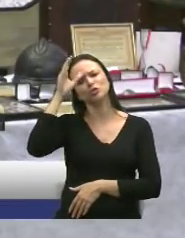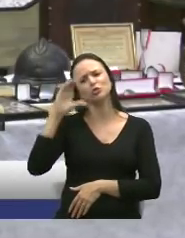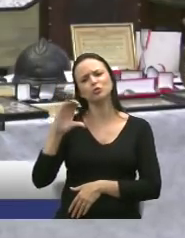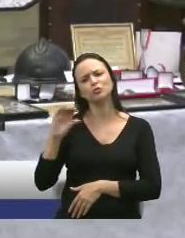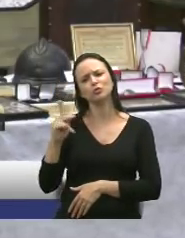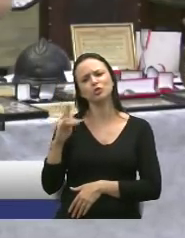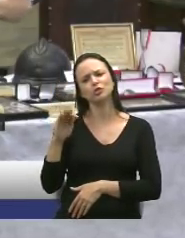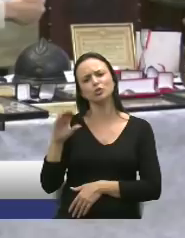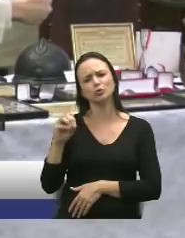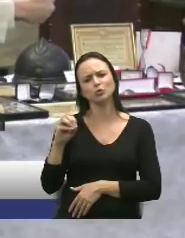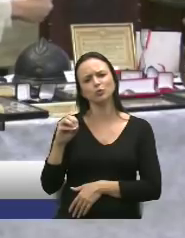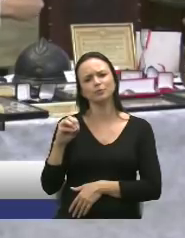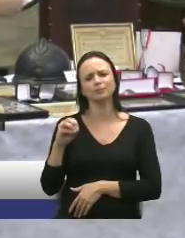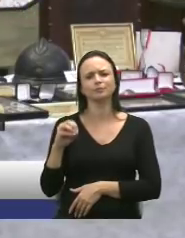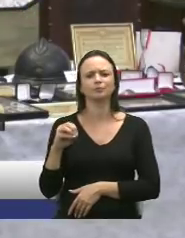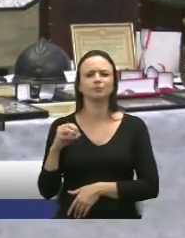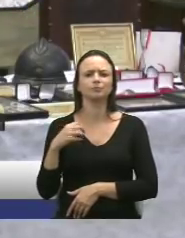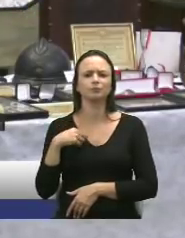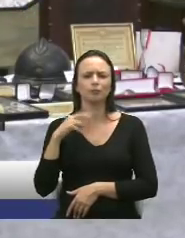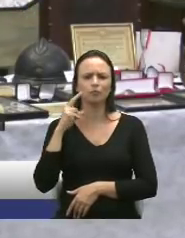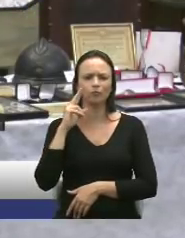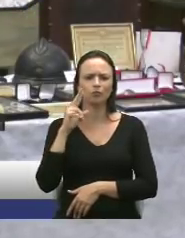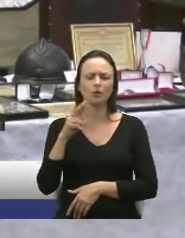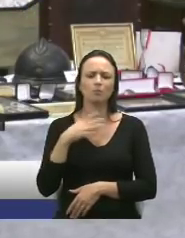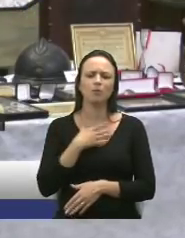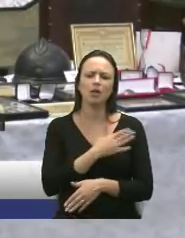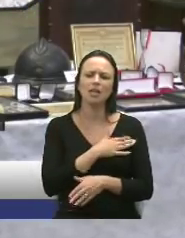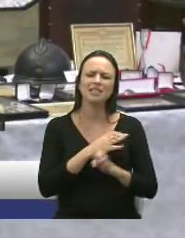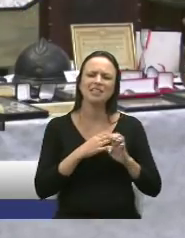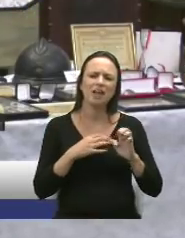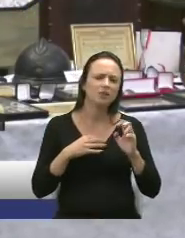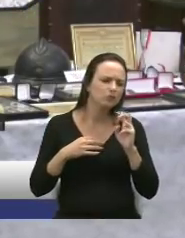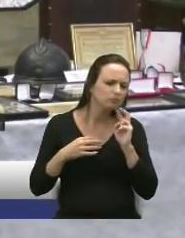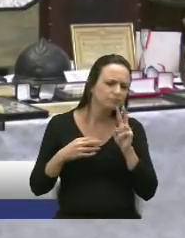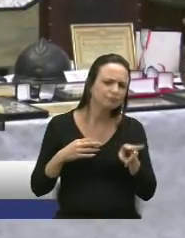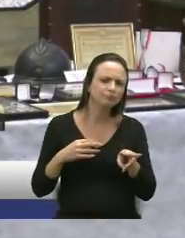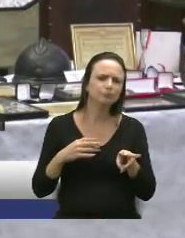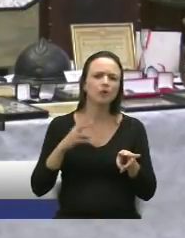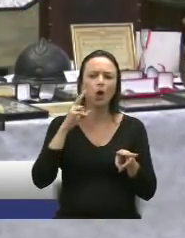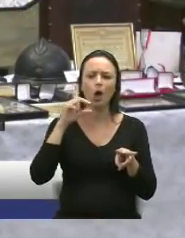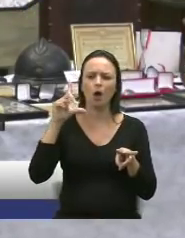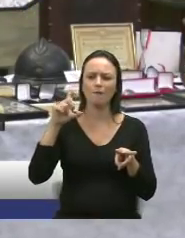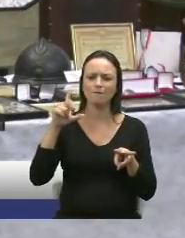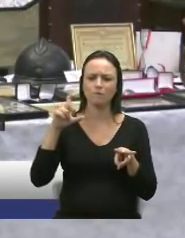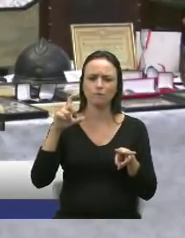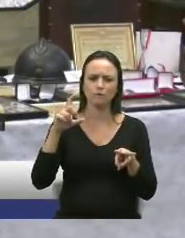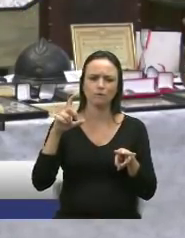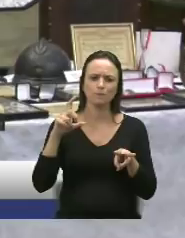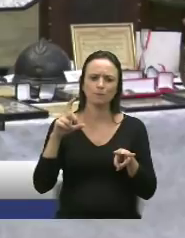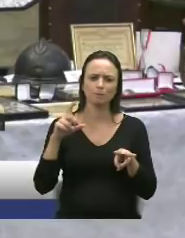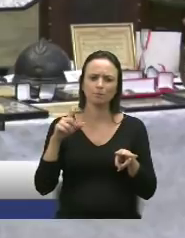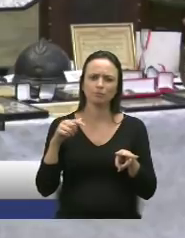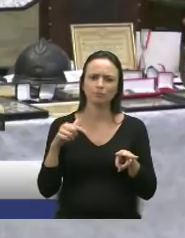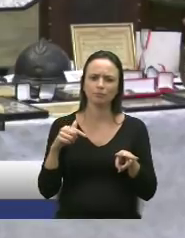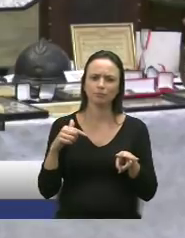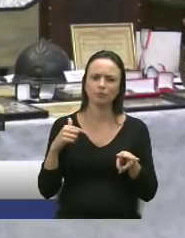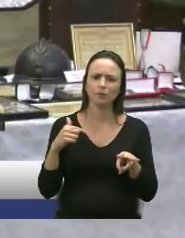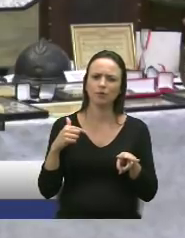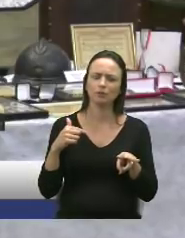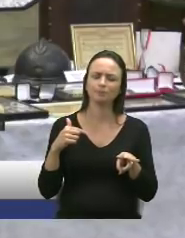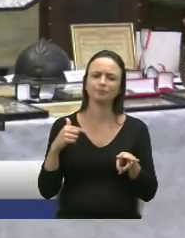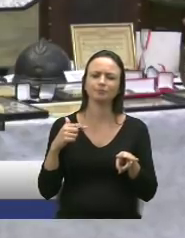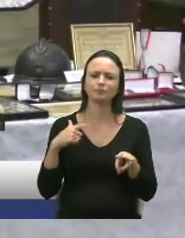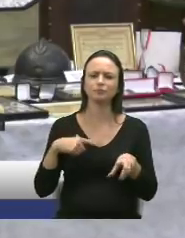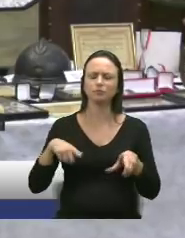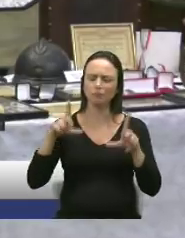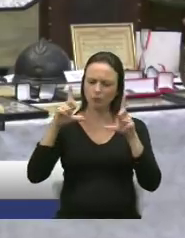eu olhei assim a minha esquerda, volta a foto ali do tio Chico, por favor. Eu olhei à minha esquerda e me surpreendeu a foto de